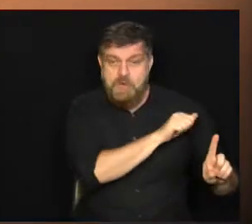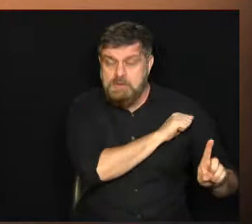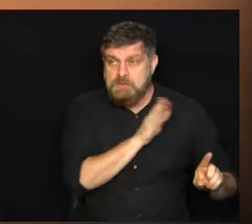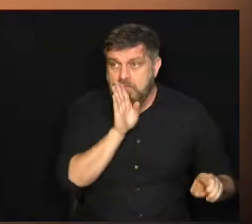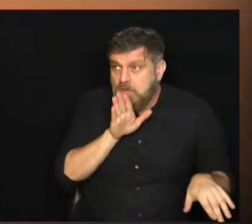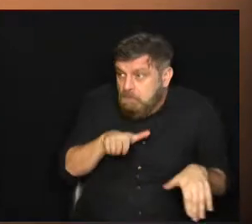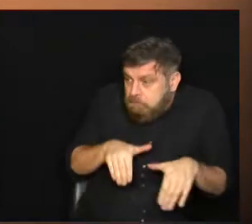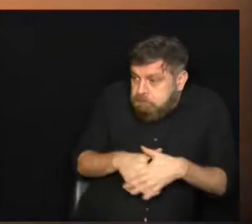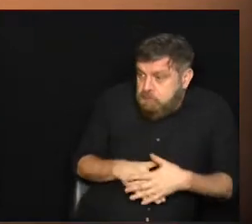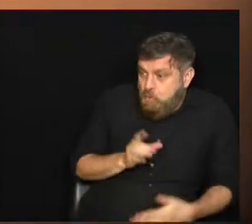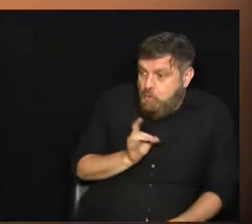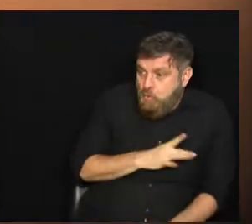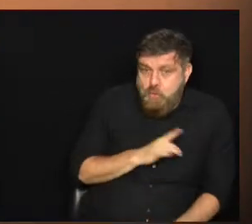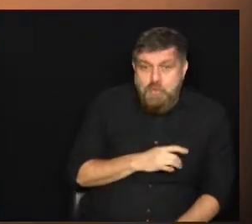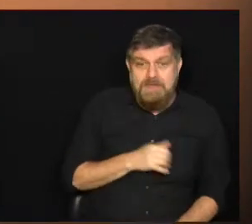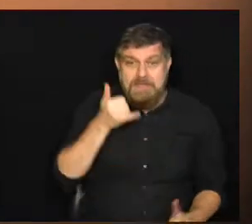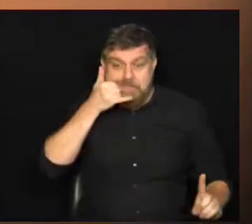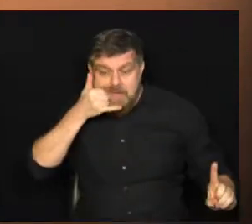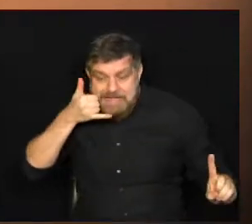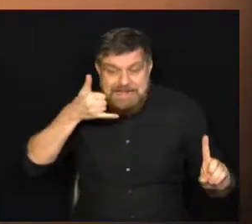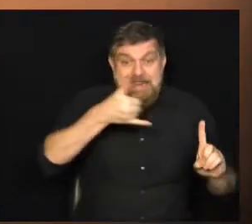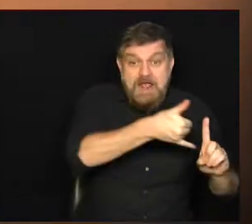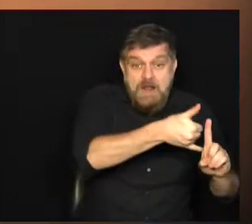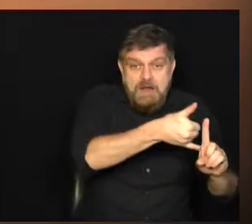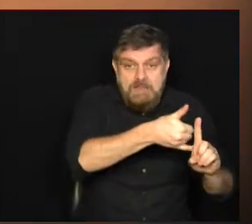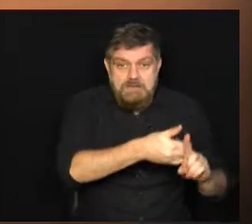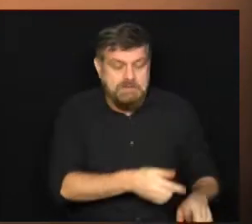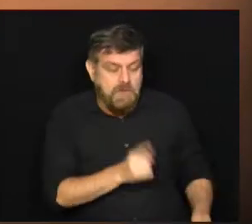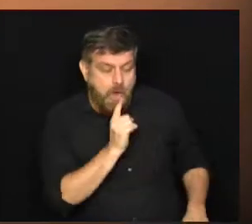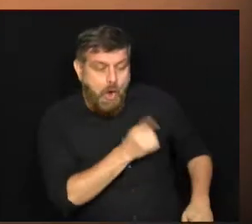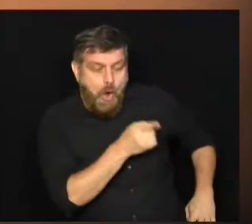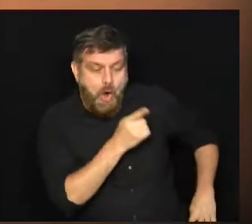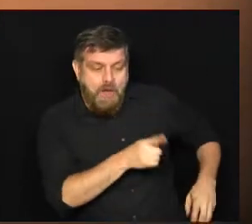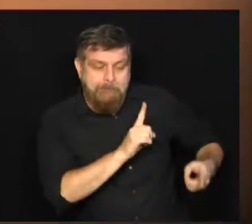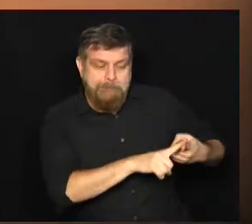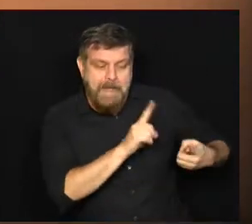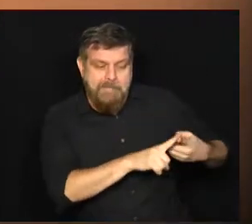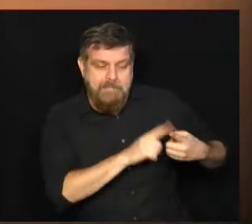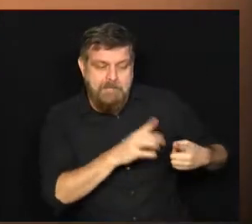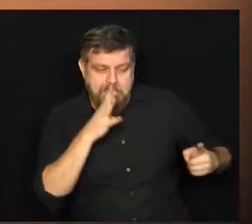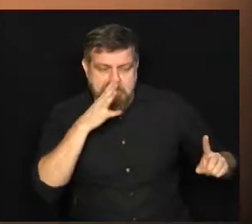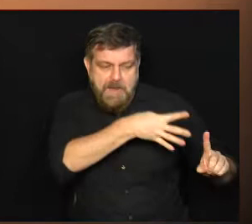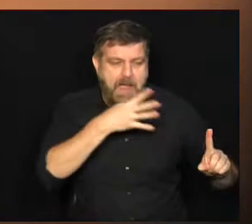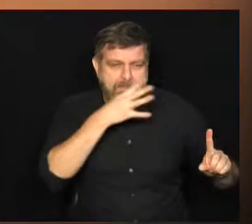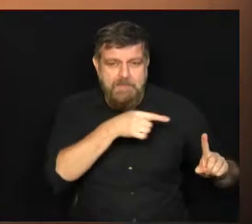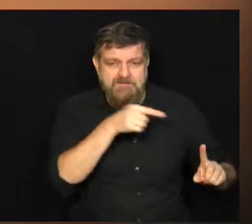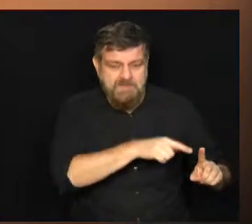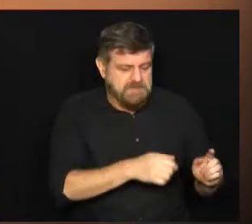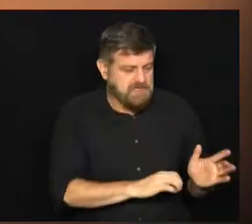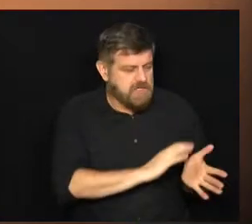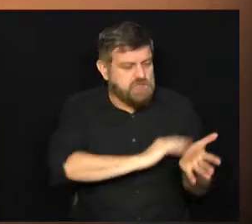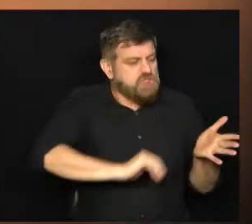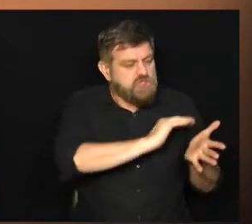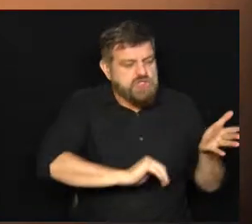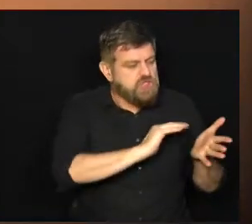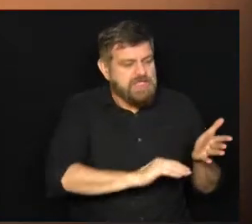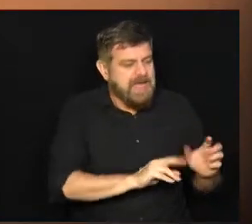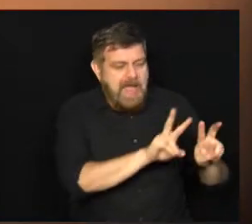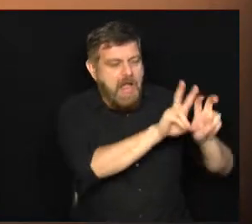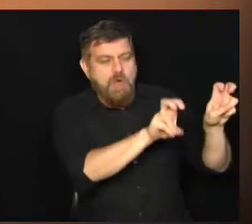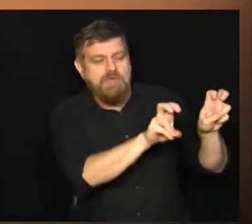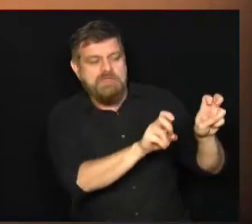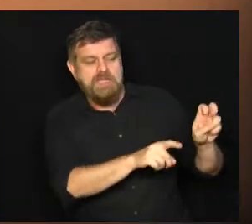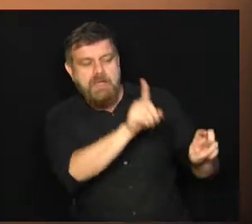a direção ainda entrou em contato por telefone com ele, dizendo vários absurdos de que ele deveria retirar a